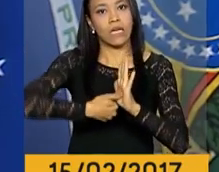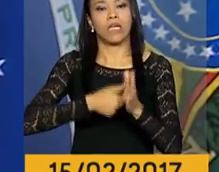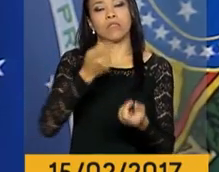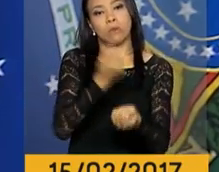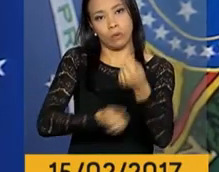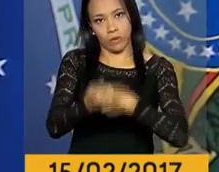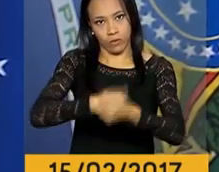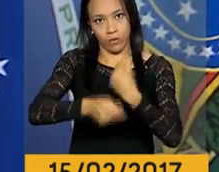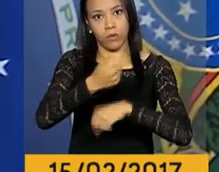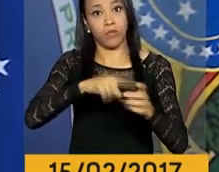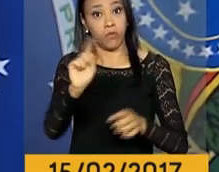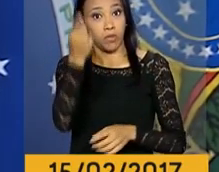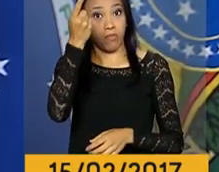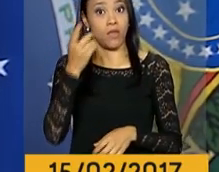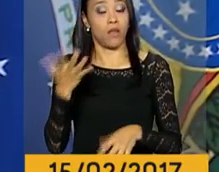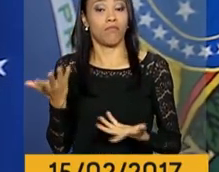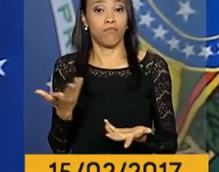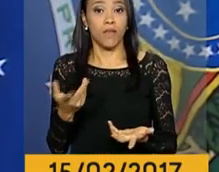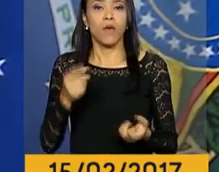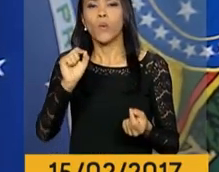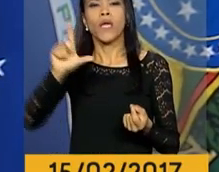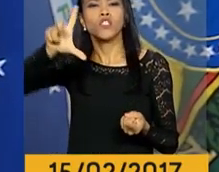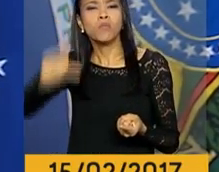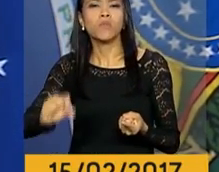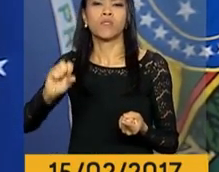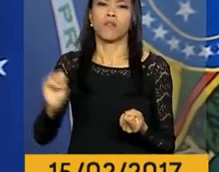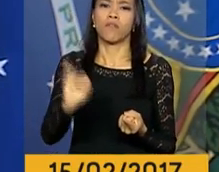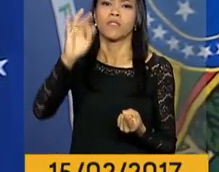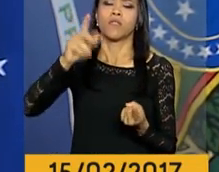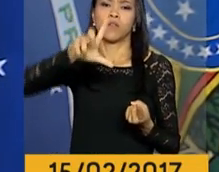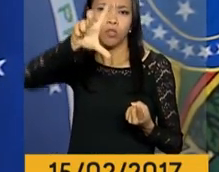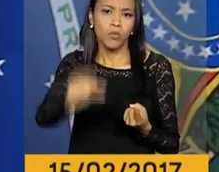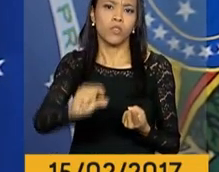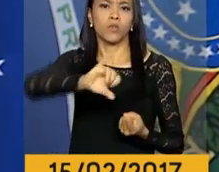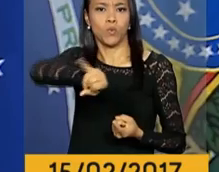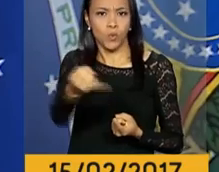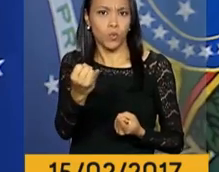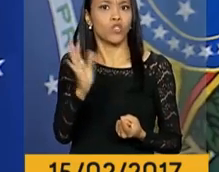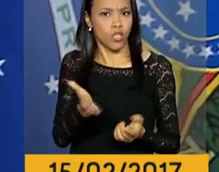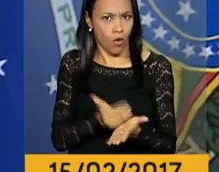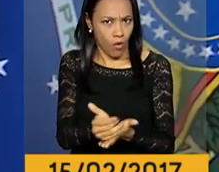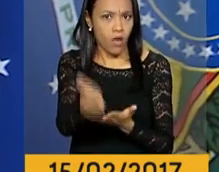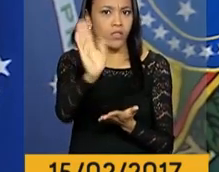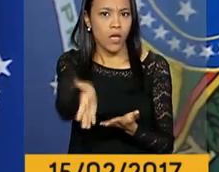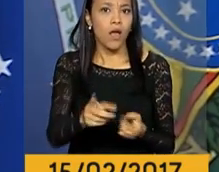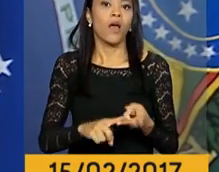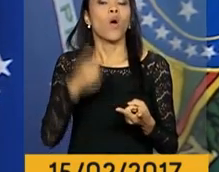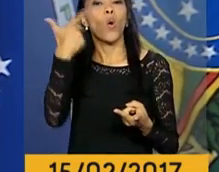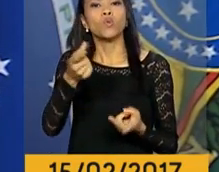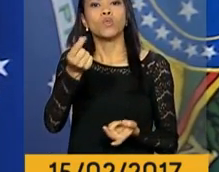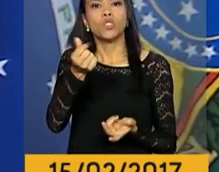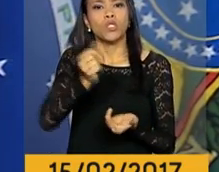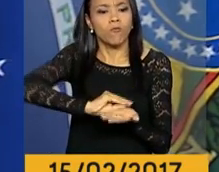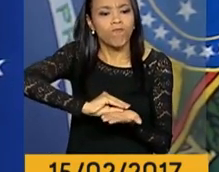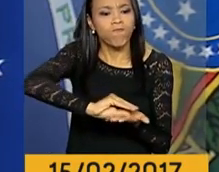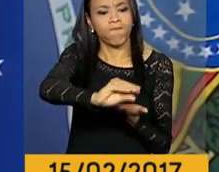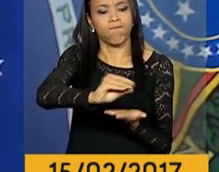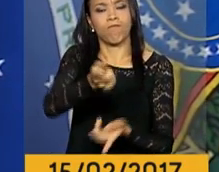exata e precisamente pela queda da inflação, pela queda dos juros, não é, que já começaram, pela injeção de recursos na